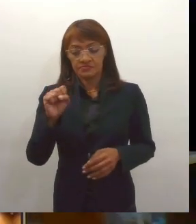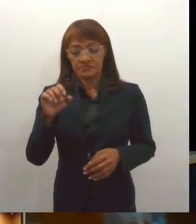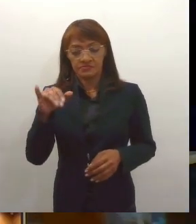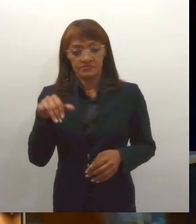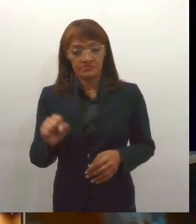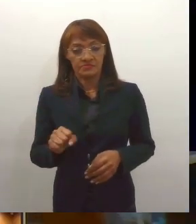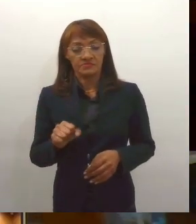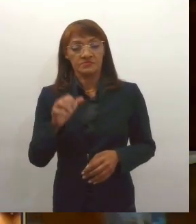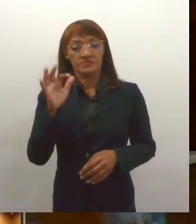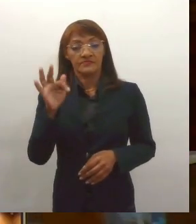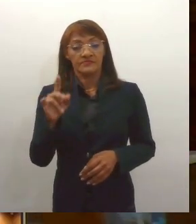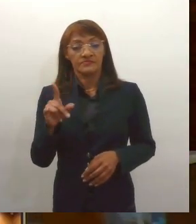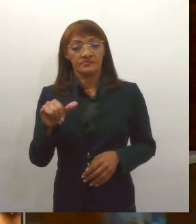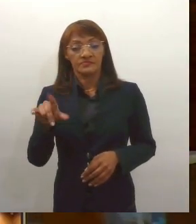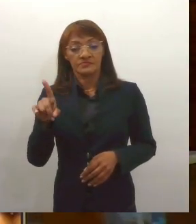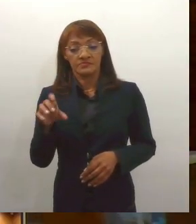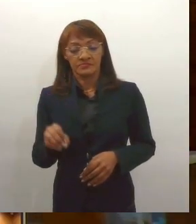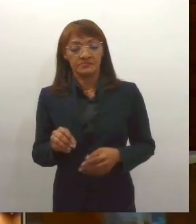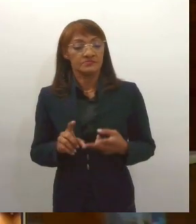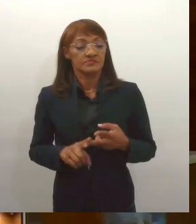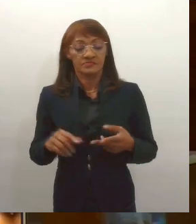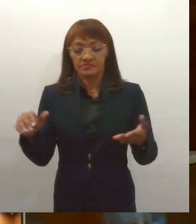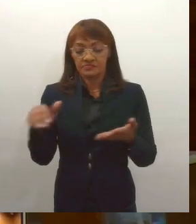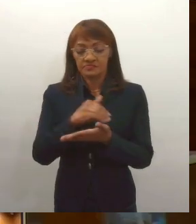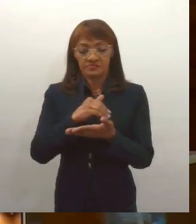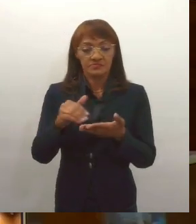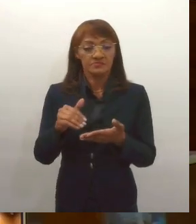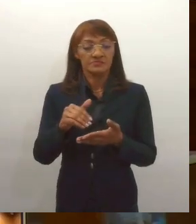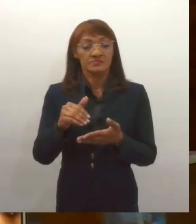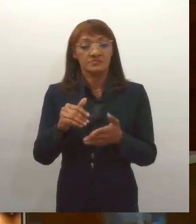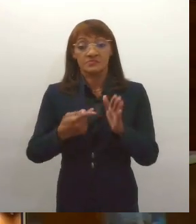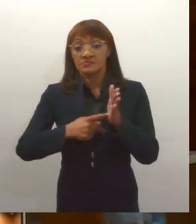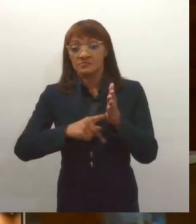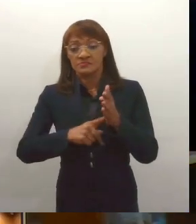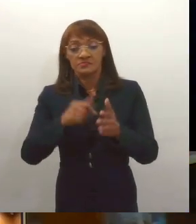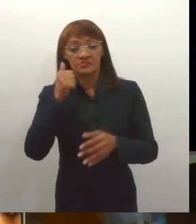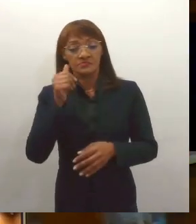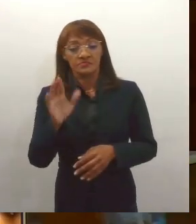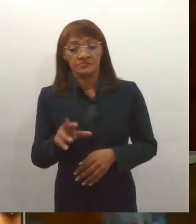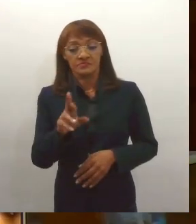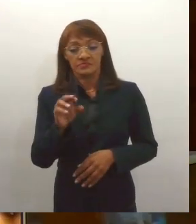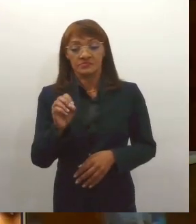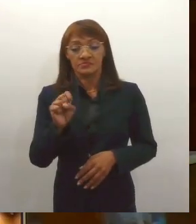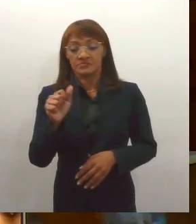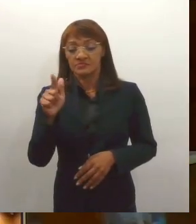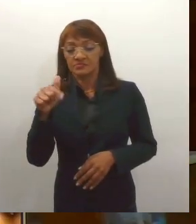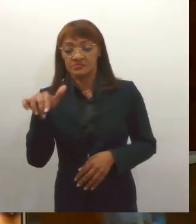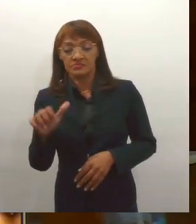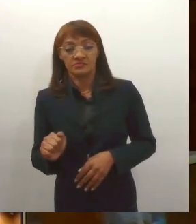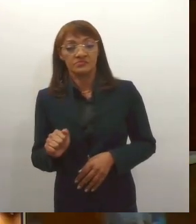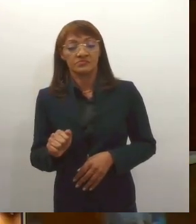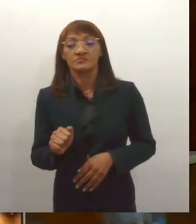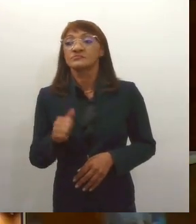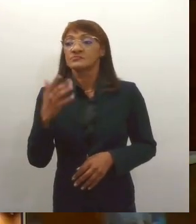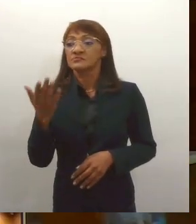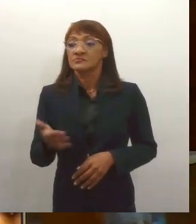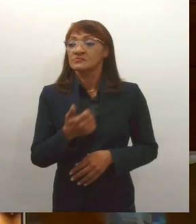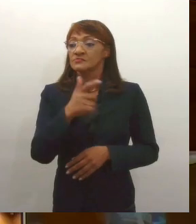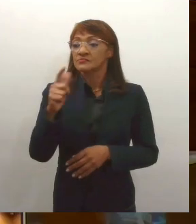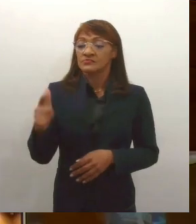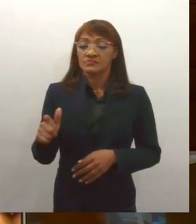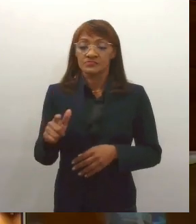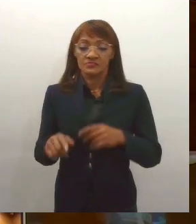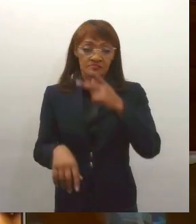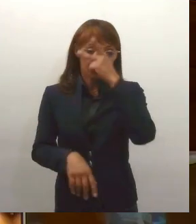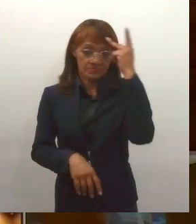sindicato Rosângela de Jesus entre outros nomes então parabenizar a iniciativa do sindicat